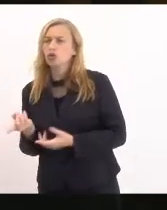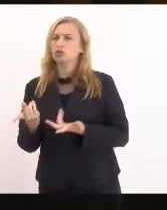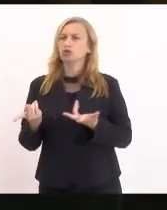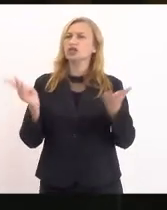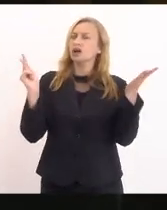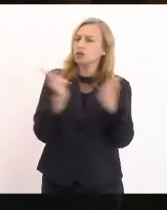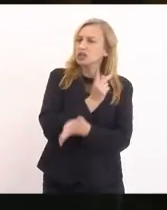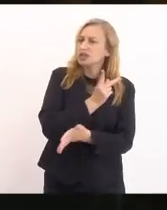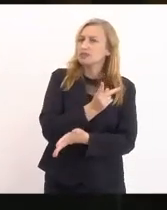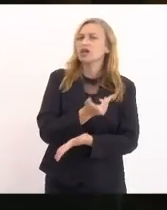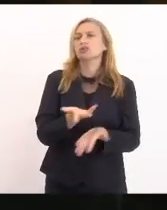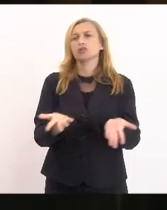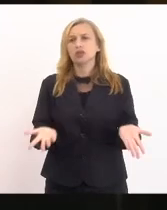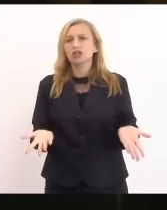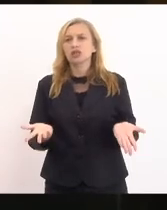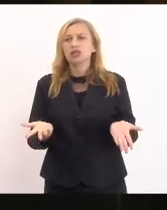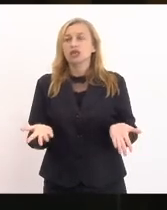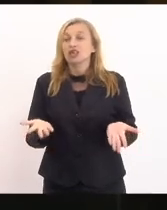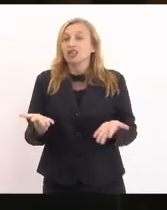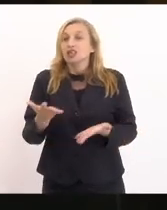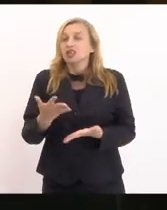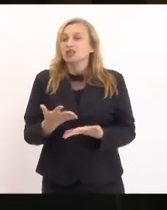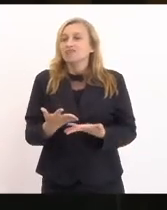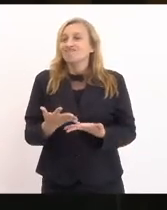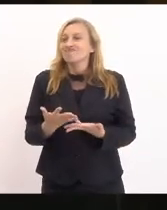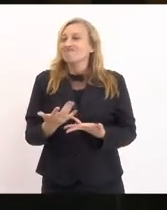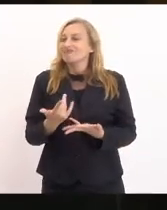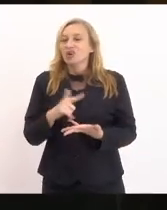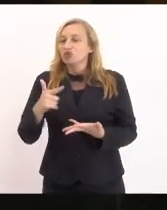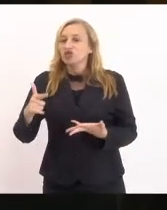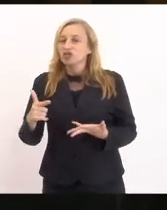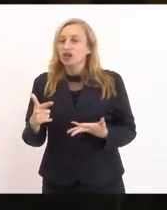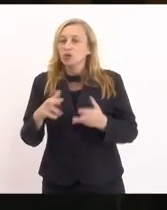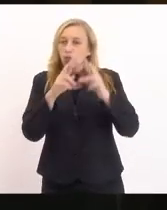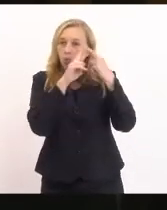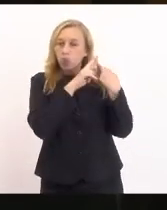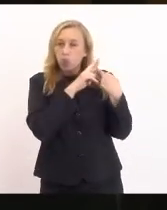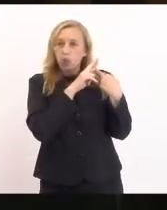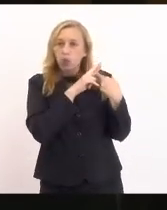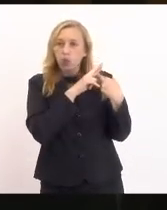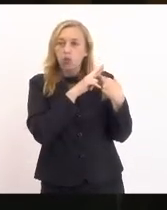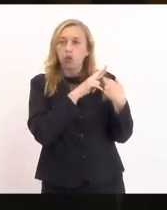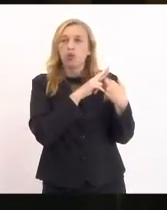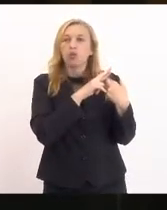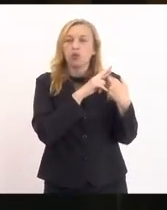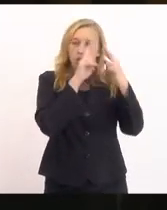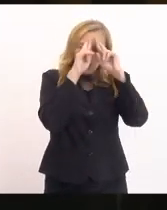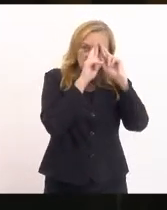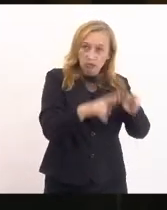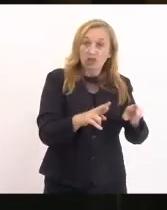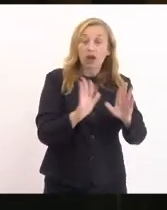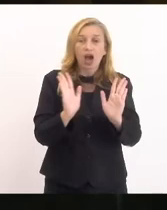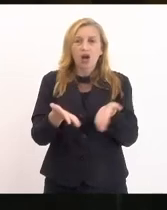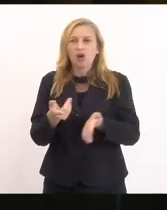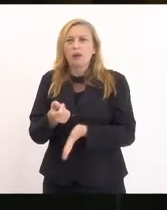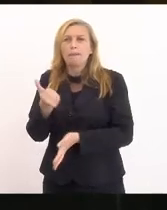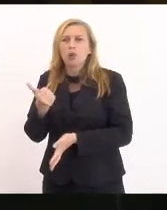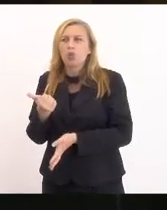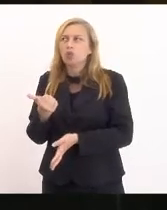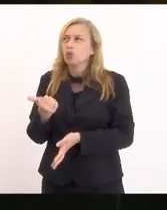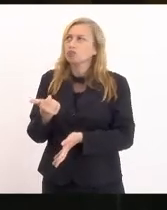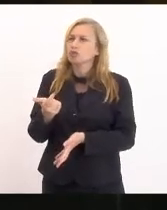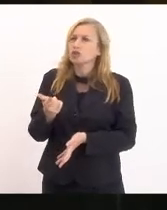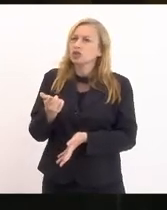que não tiveram a visibilidade midiática que esses casos têm tido. Agora daqui a pouco, eu talvez nem